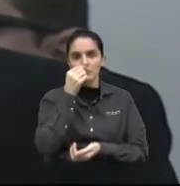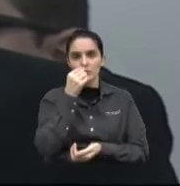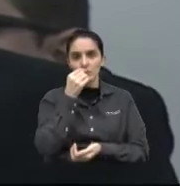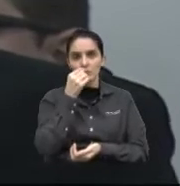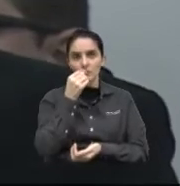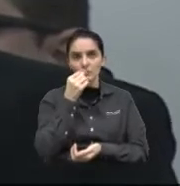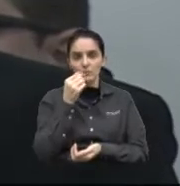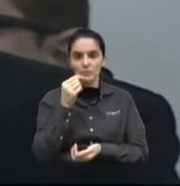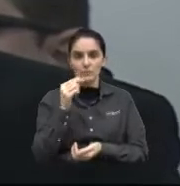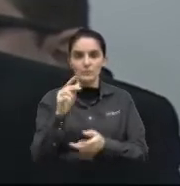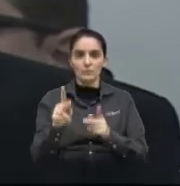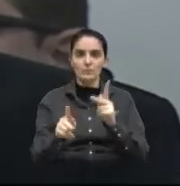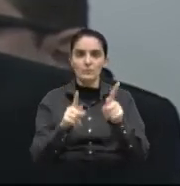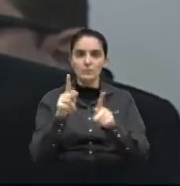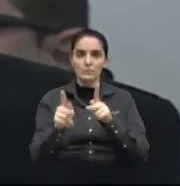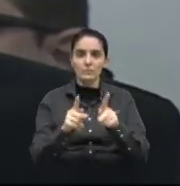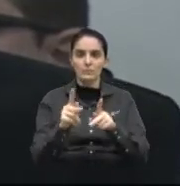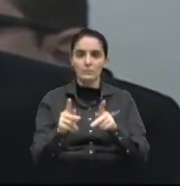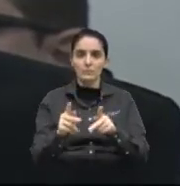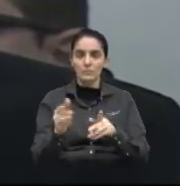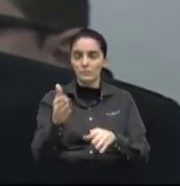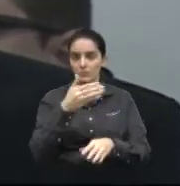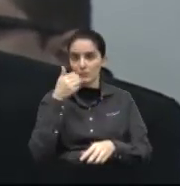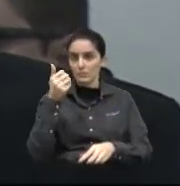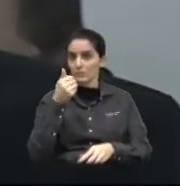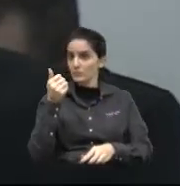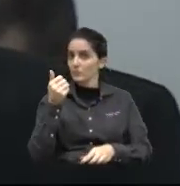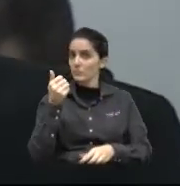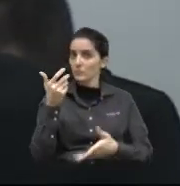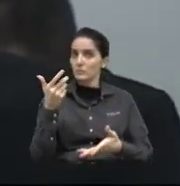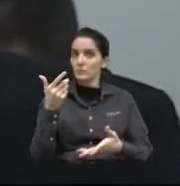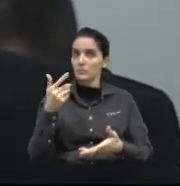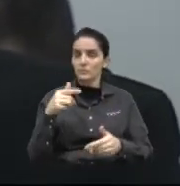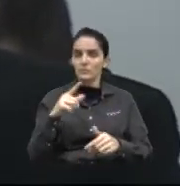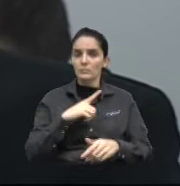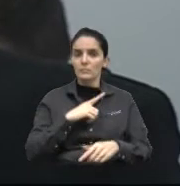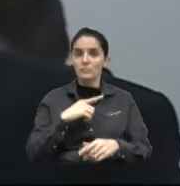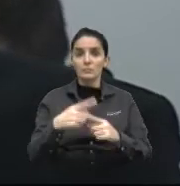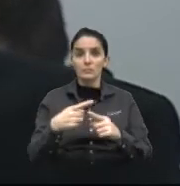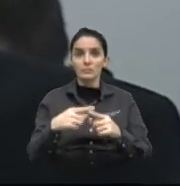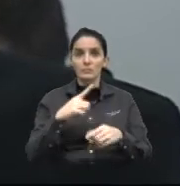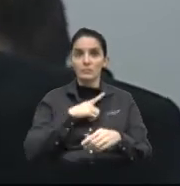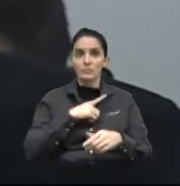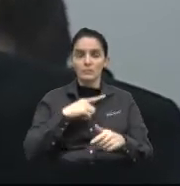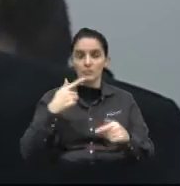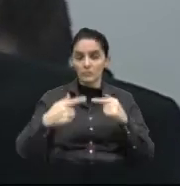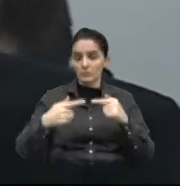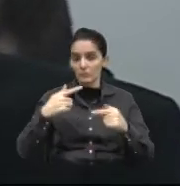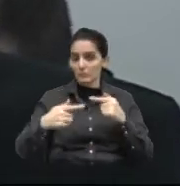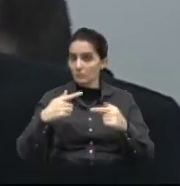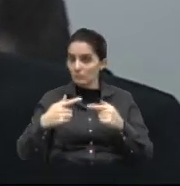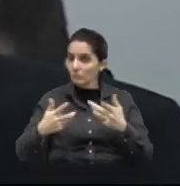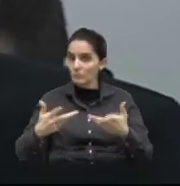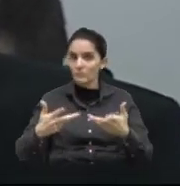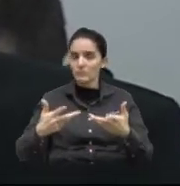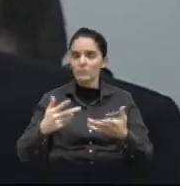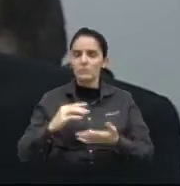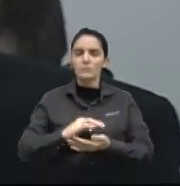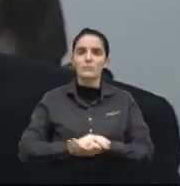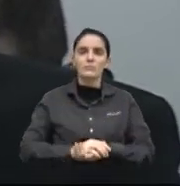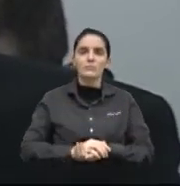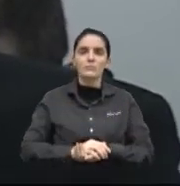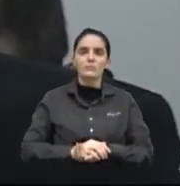só ganha porque o debate ele vai estar mais rico inclusive amigos